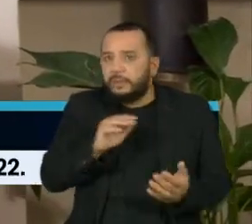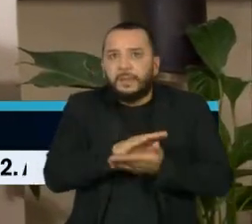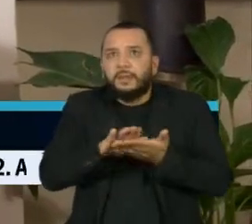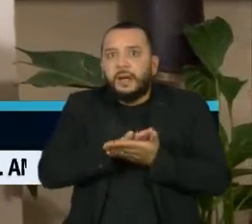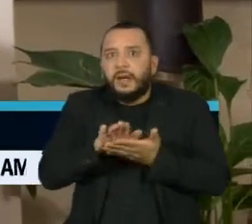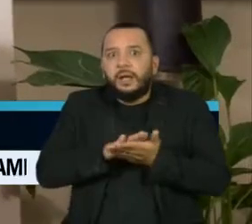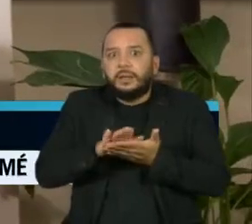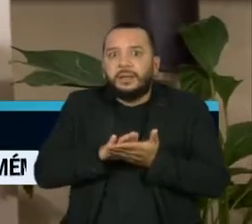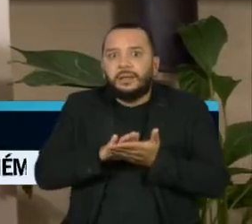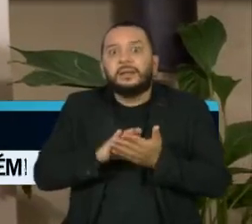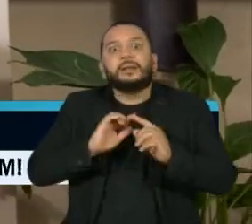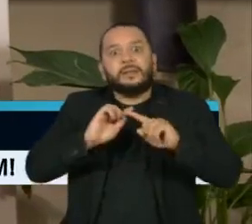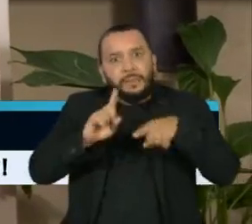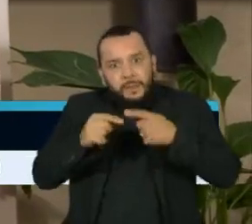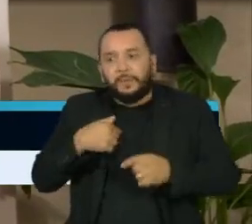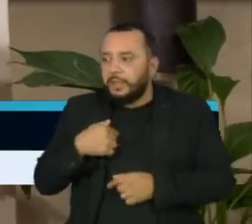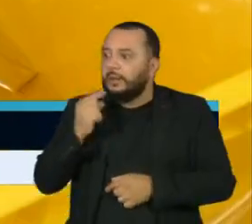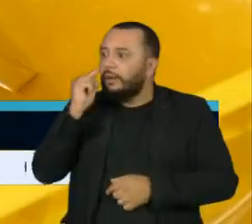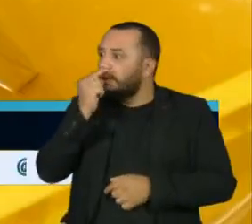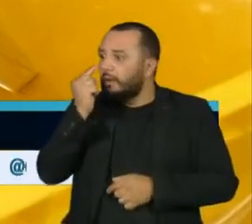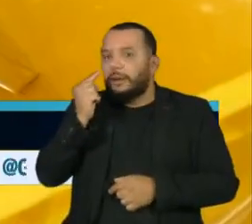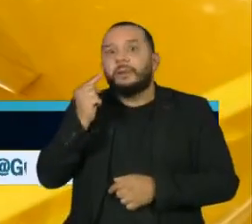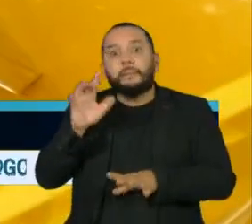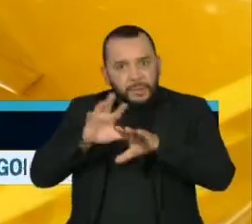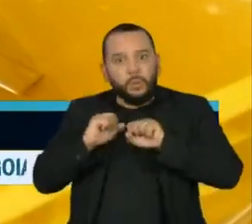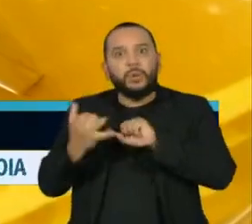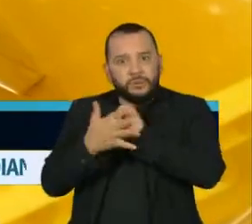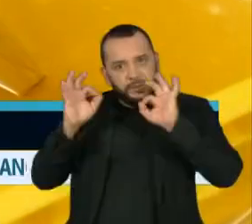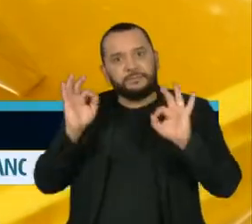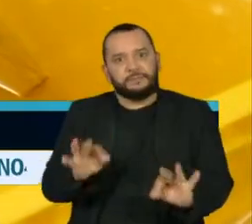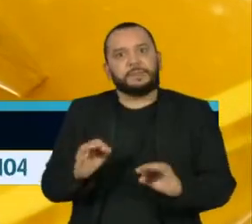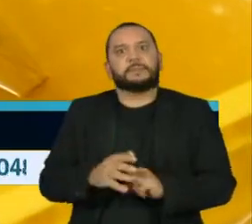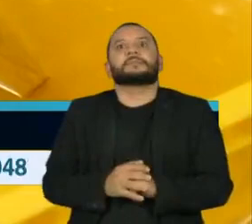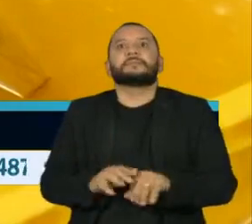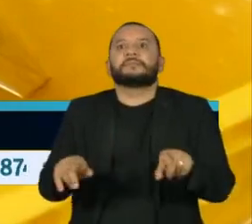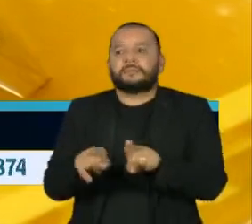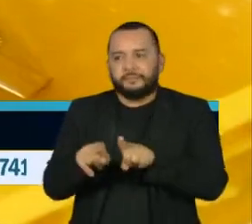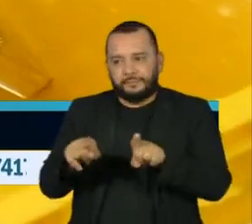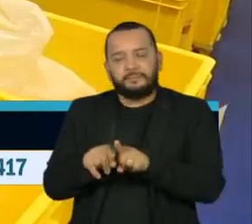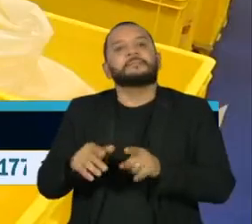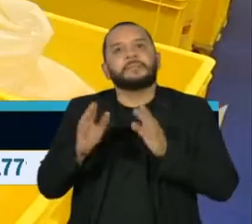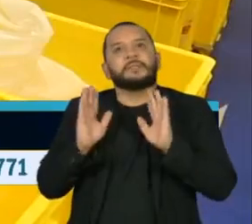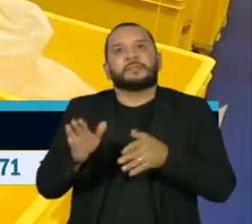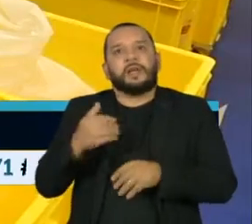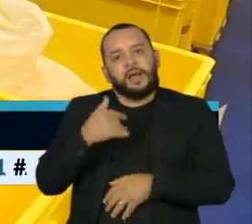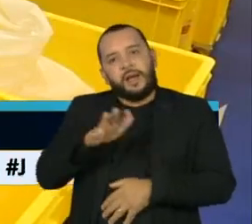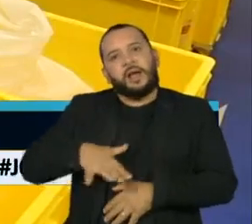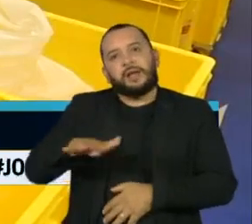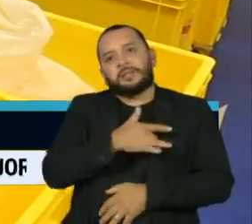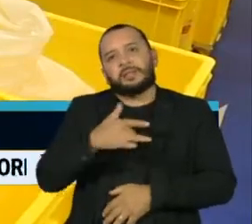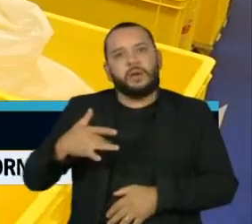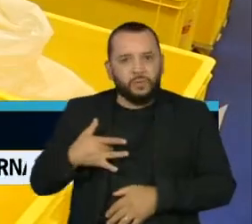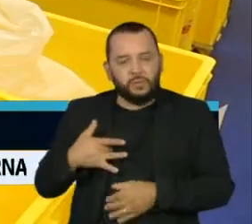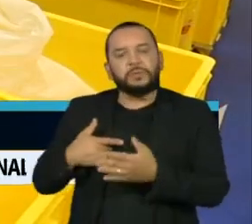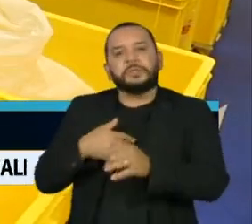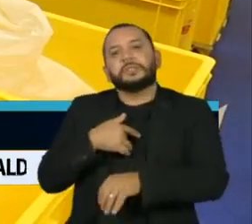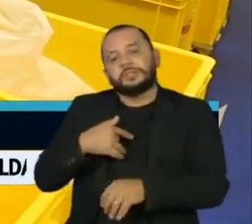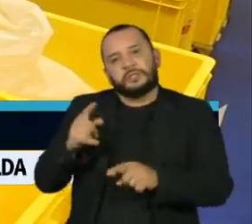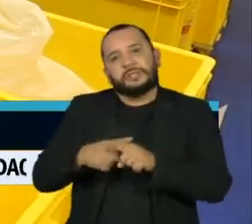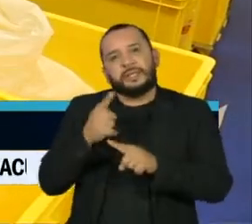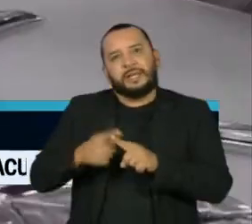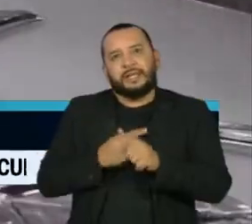ali. Espalhando, né, sem saber. Análises feitas pelo Serviço Nacional de Saúde Britânico mostram